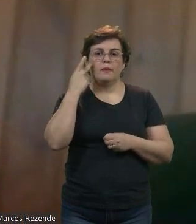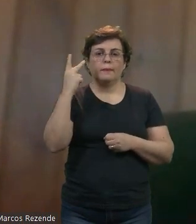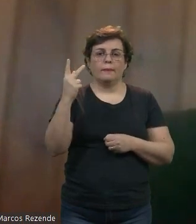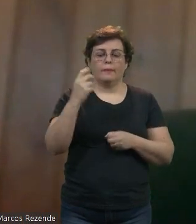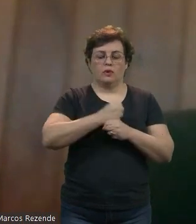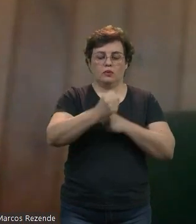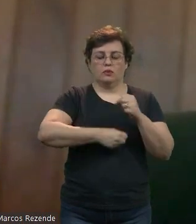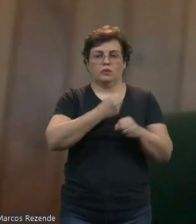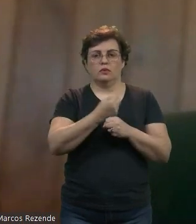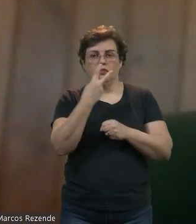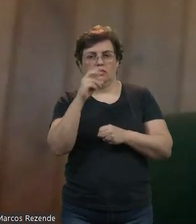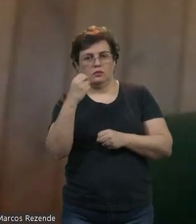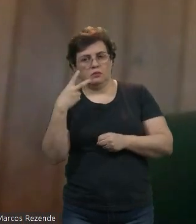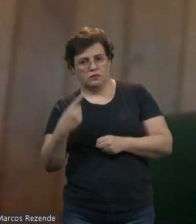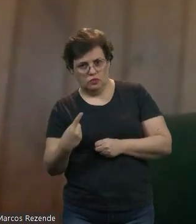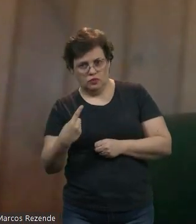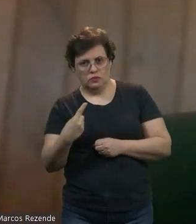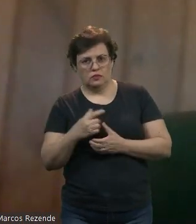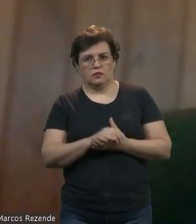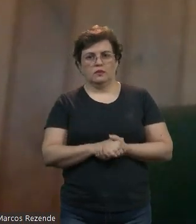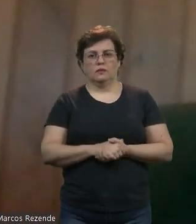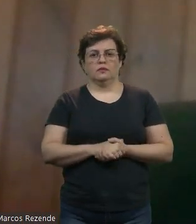exercício de 2021.